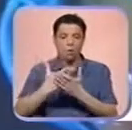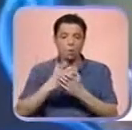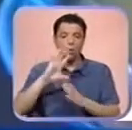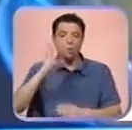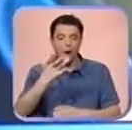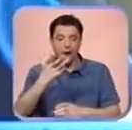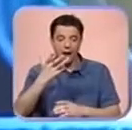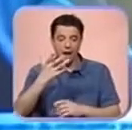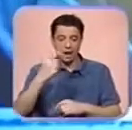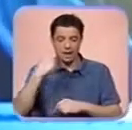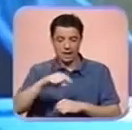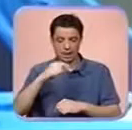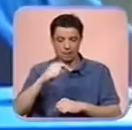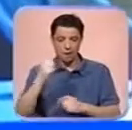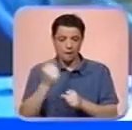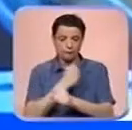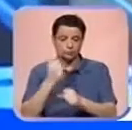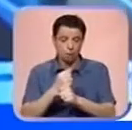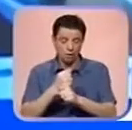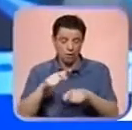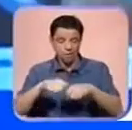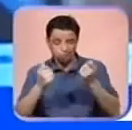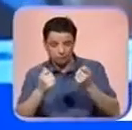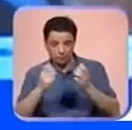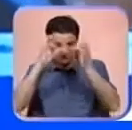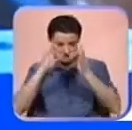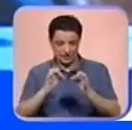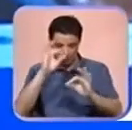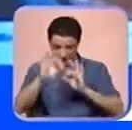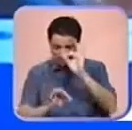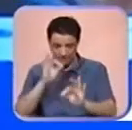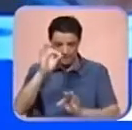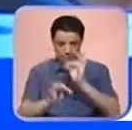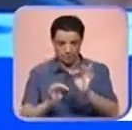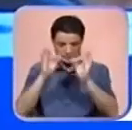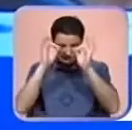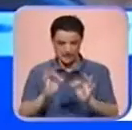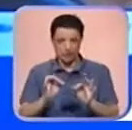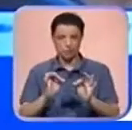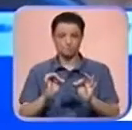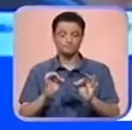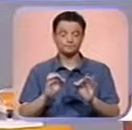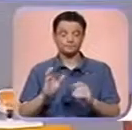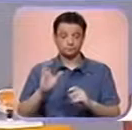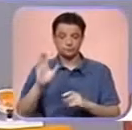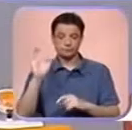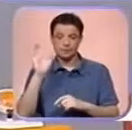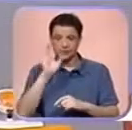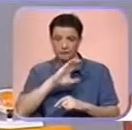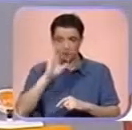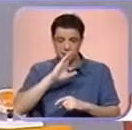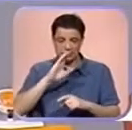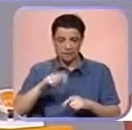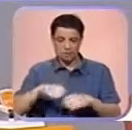tamanho e qual é a energia em função do tipo de lesão. Portanto, e o sítio certo, não é? Vão ser tratamentos sempre personalizados. Claro, claro, claro. Se nós tivermos